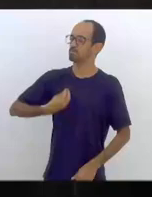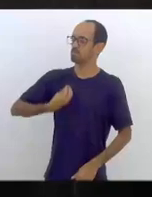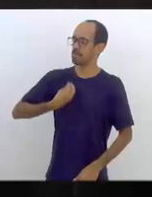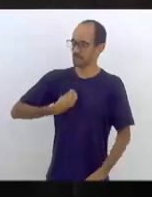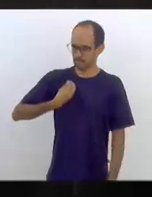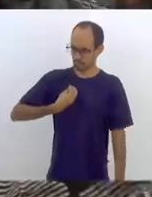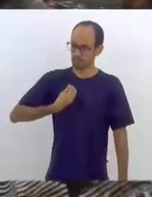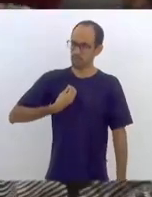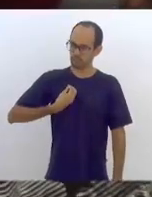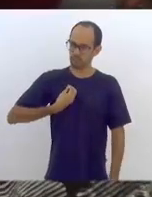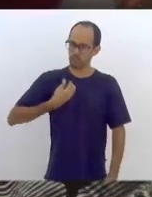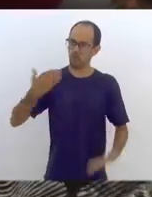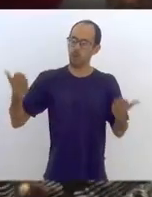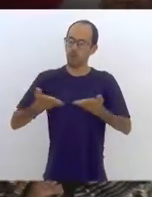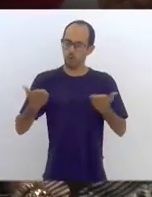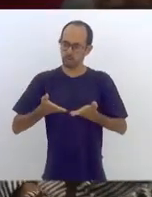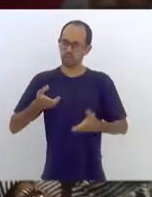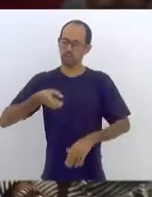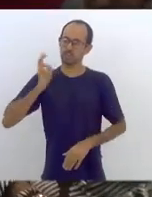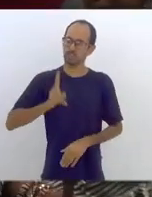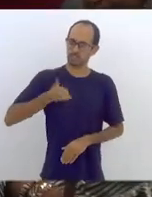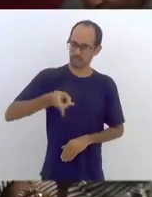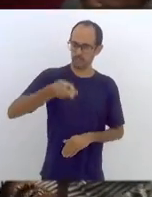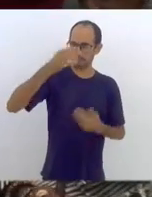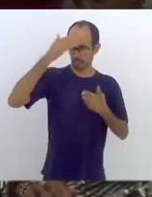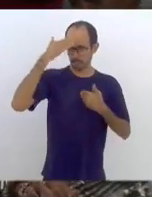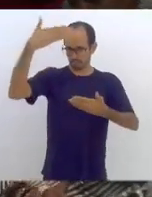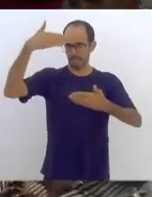presente, hoje e sempre. Obrigada.